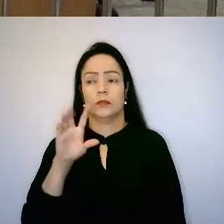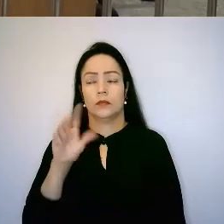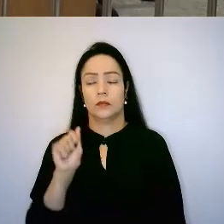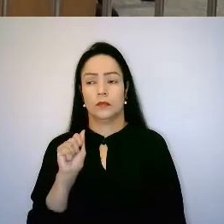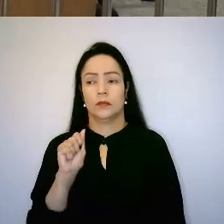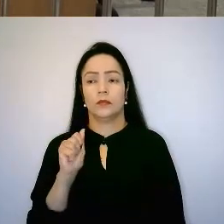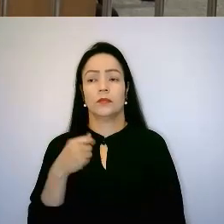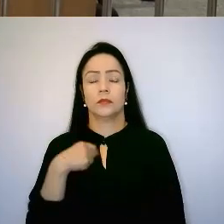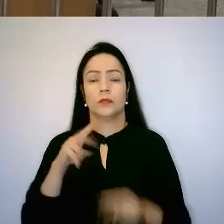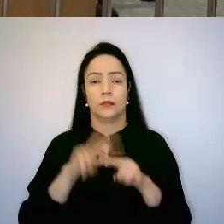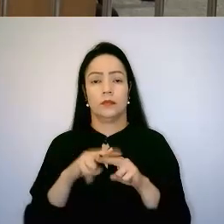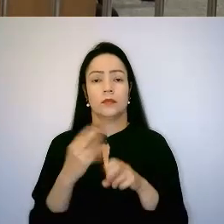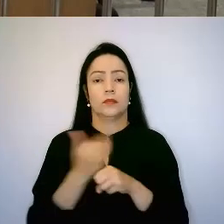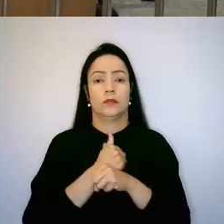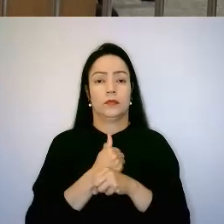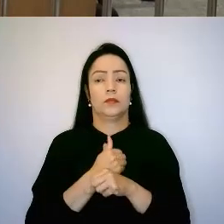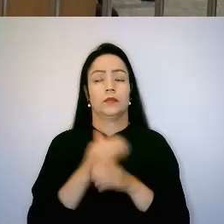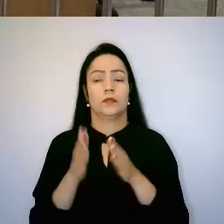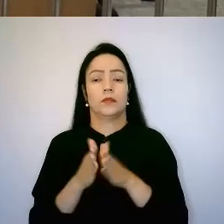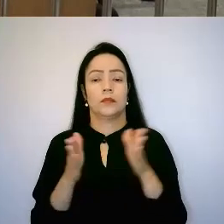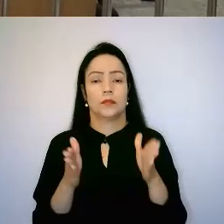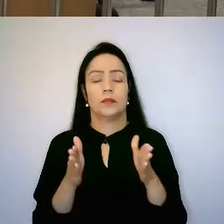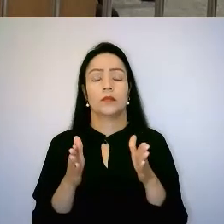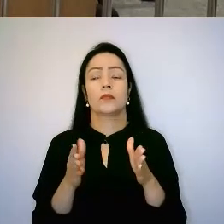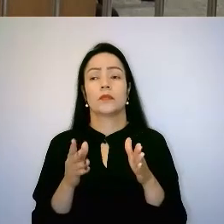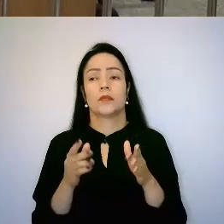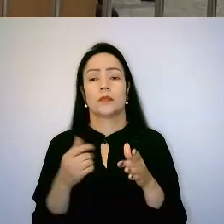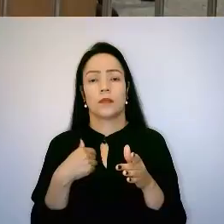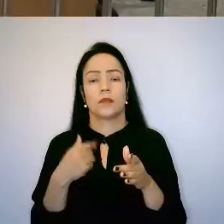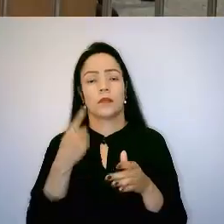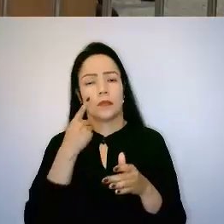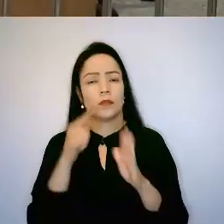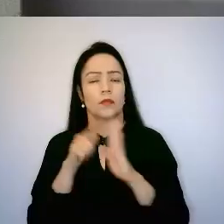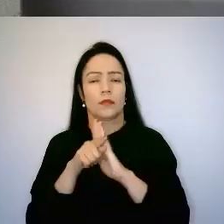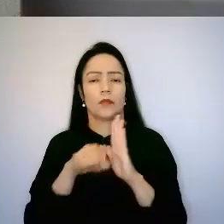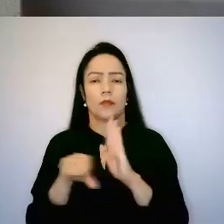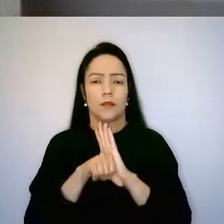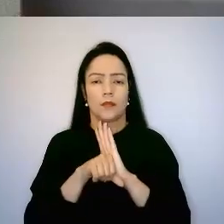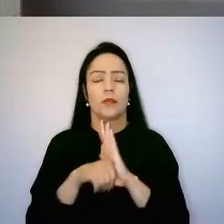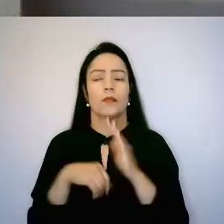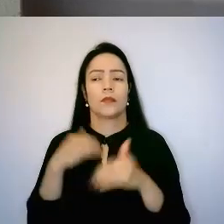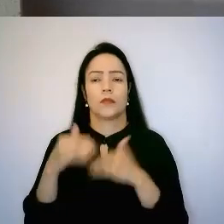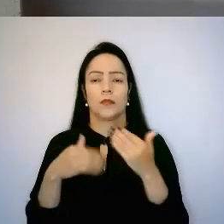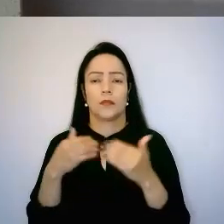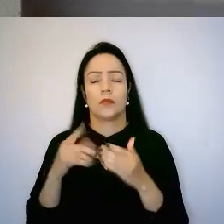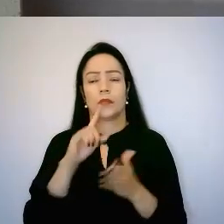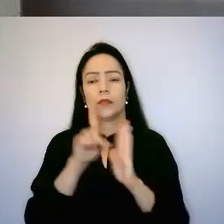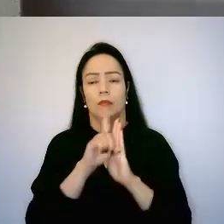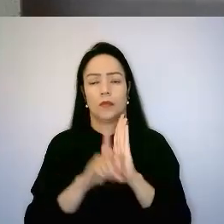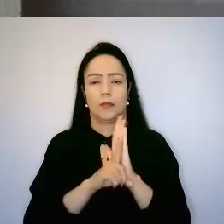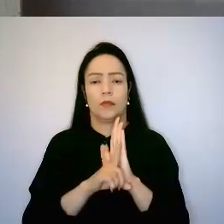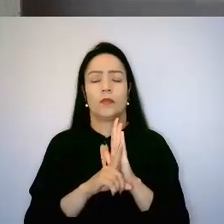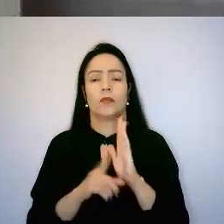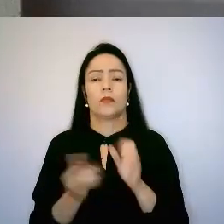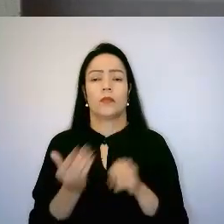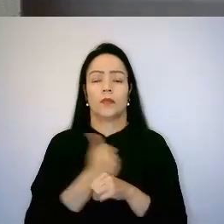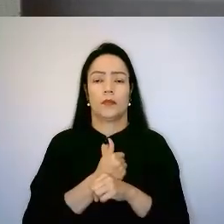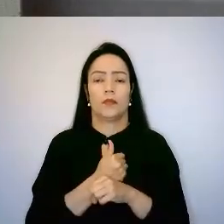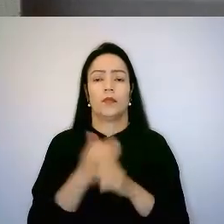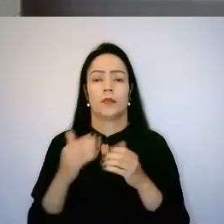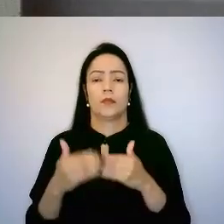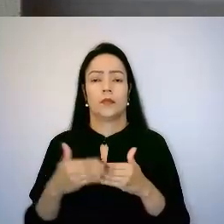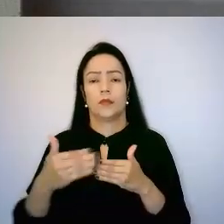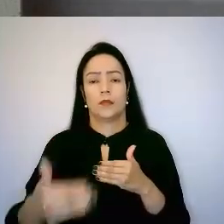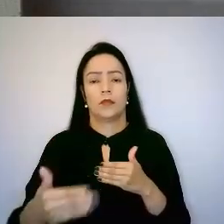em preventiva para conclusão da instrução criminal pretensão do Decreto preventivo por alegado excesso de prazo em